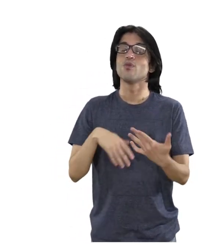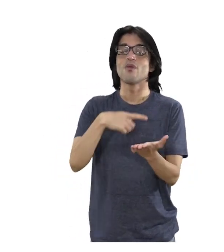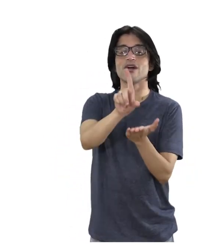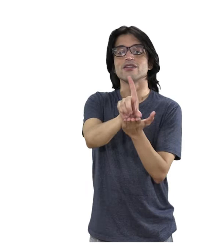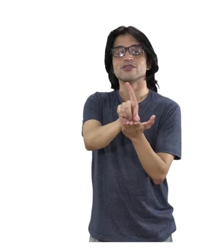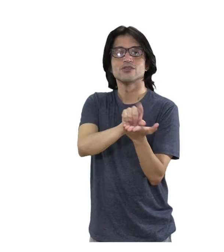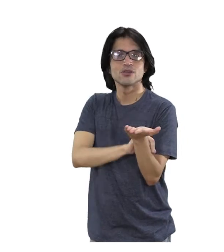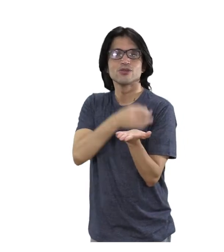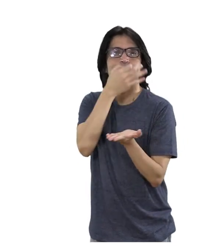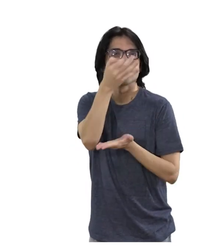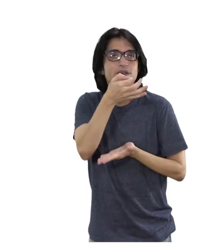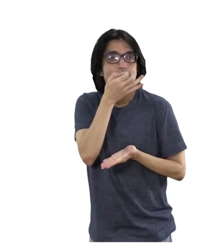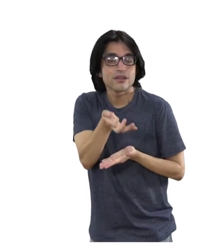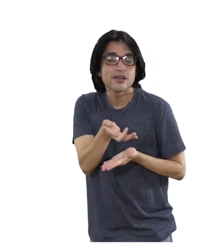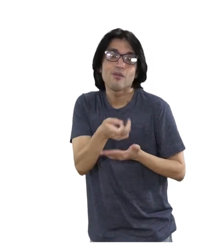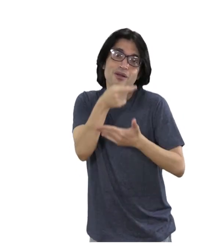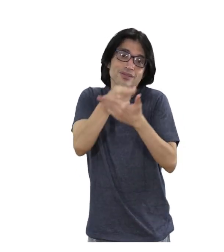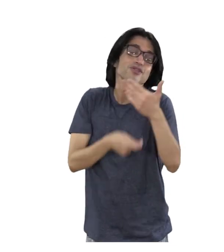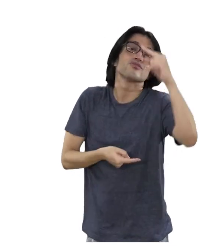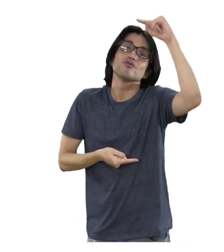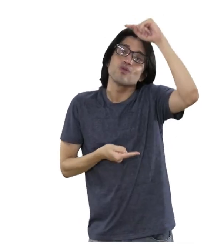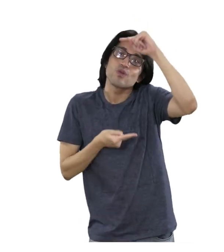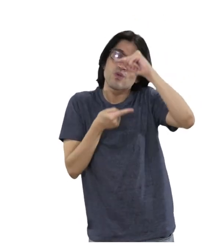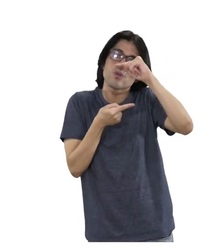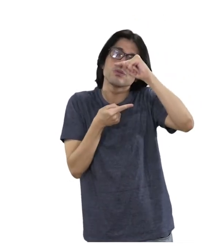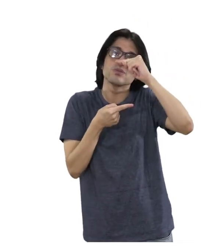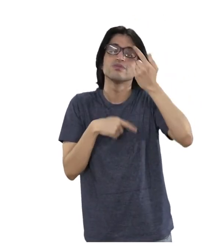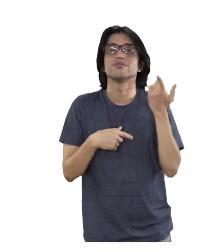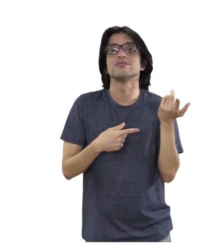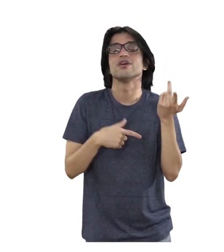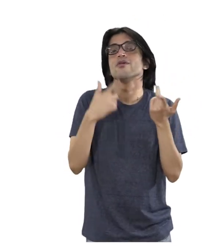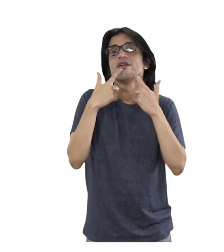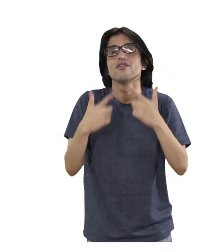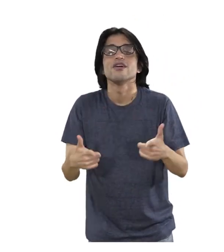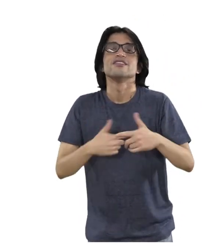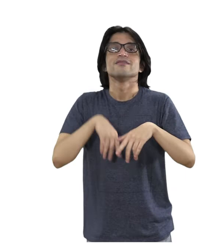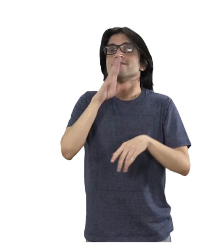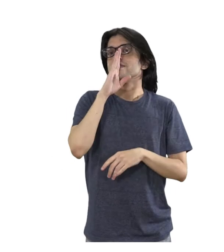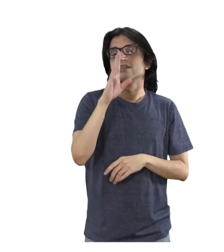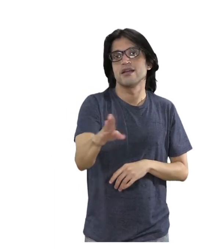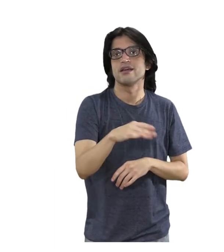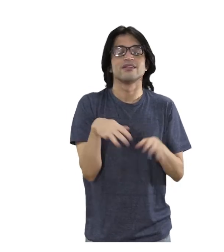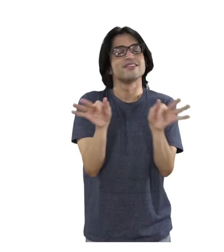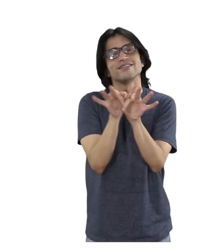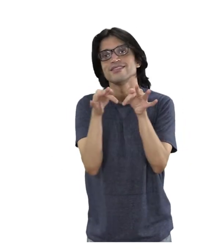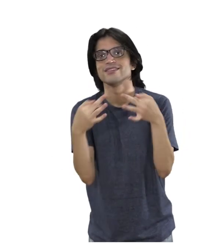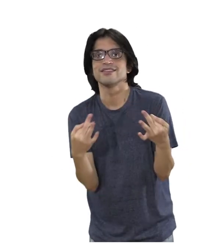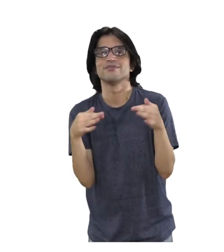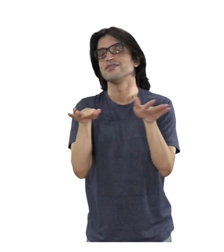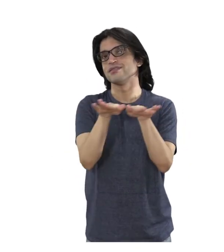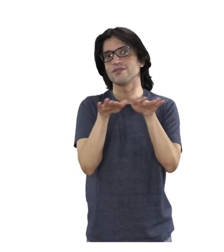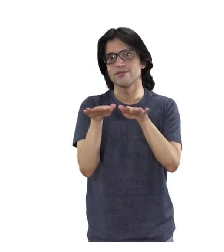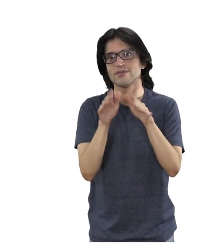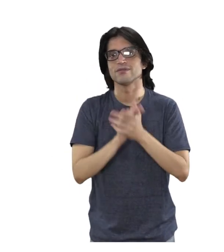é um texto geralmente curto, com linguagem direta, objetiva, simples e harmônica. Embora